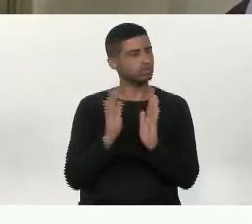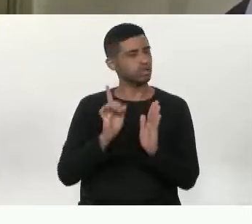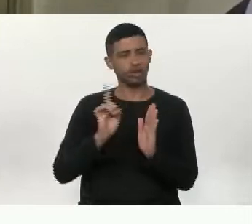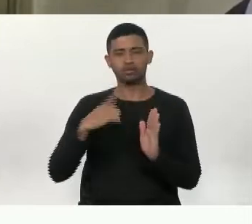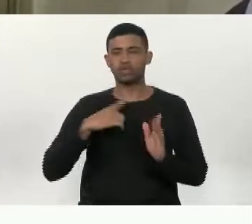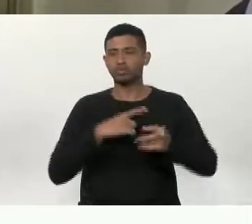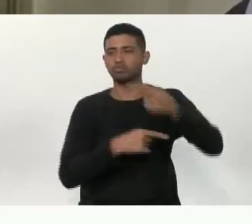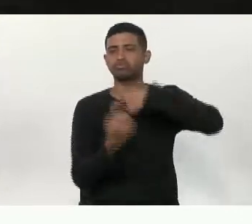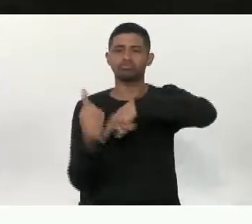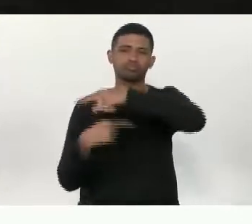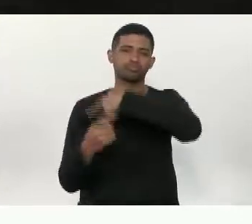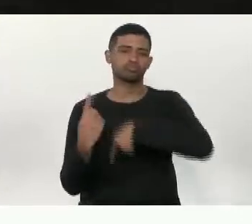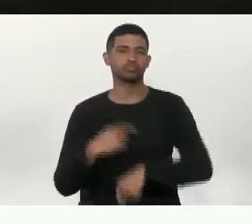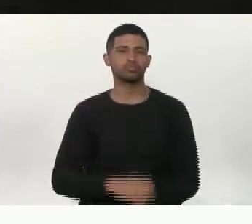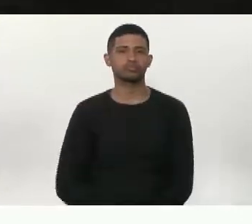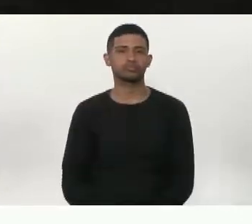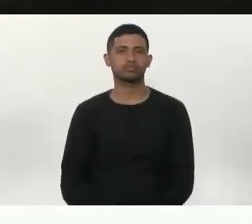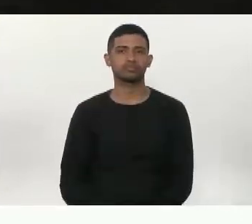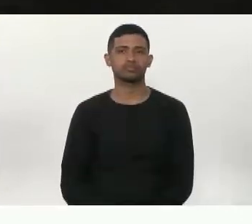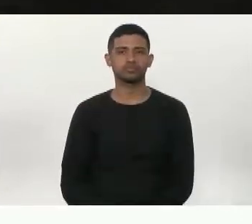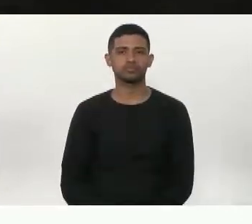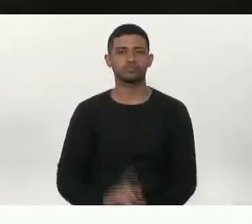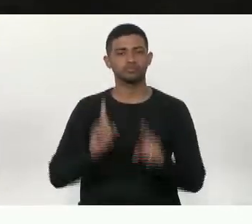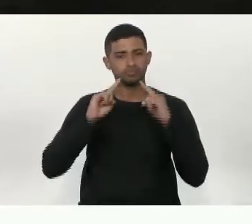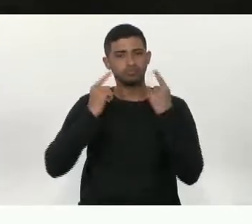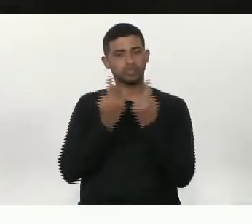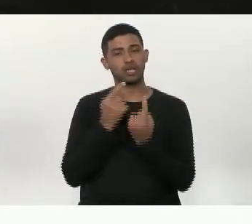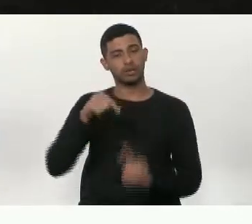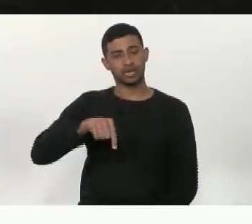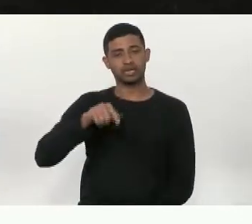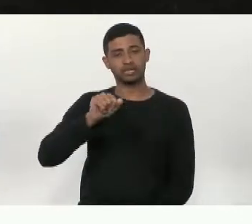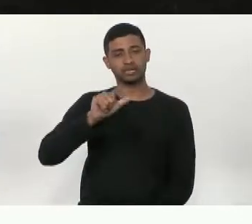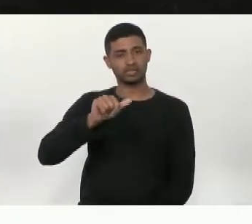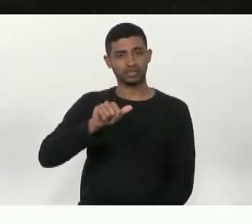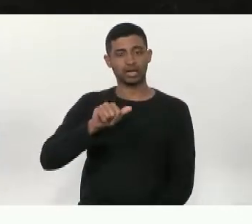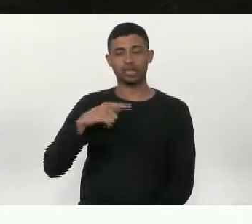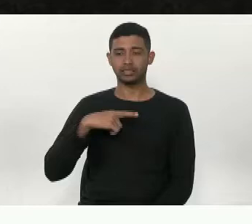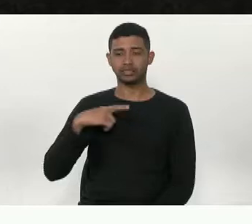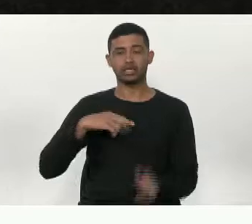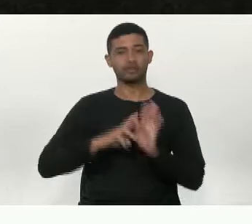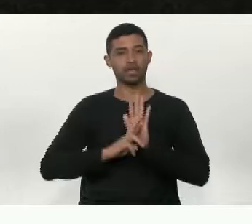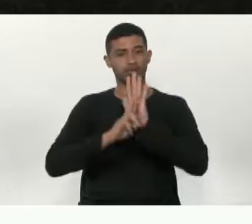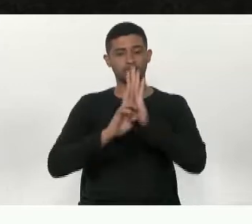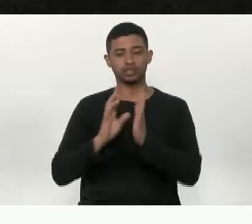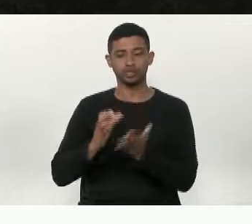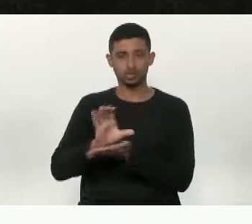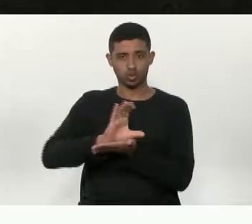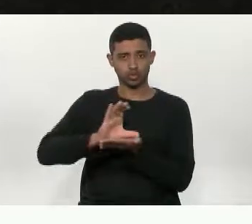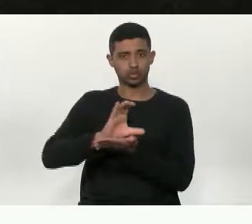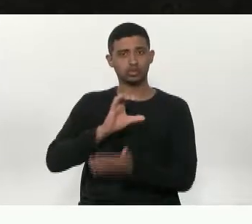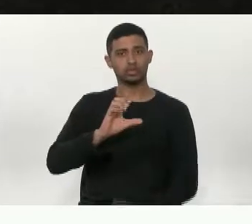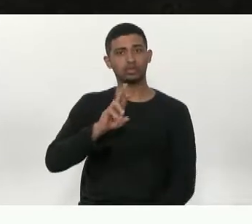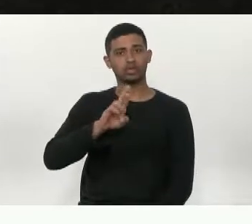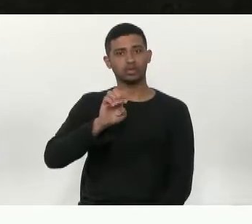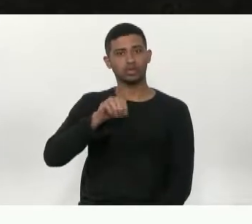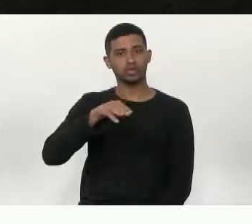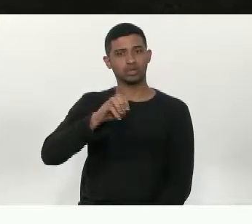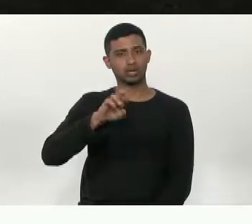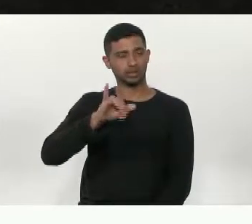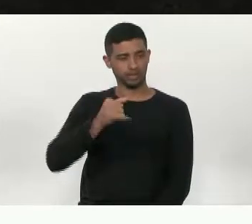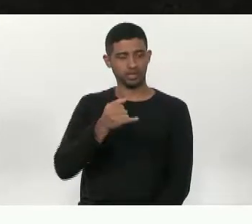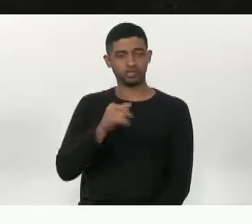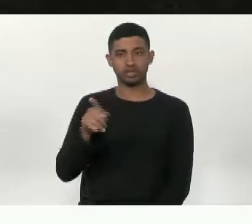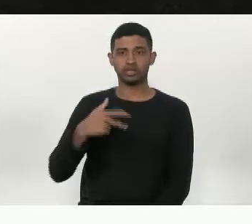rodízio. Em oitiva, nesta mesma sala, os representantes do CREMERJ afirmaram que uma das